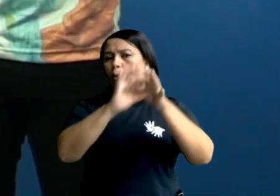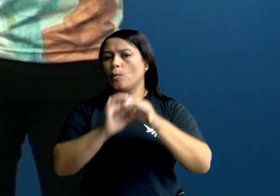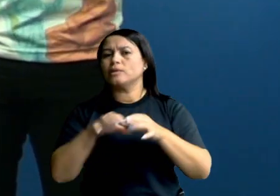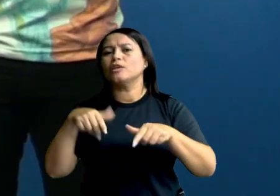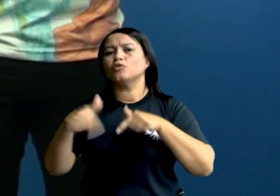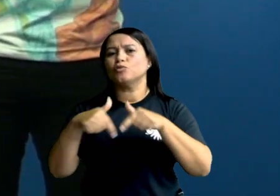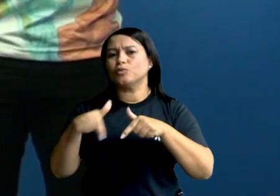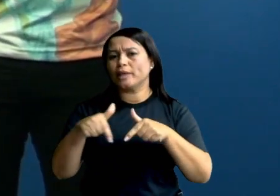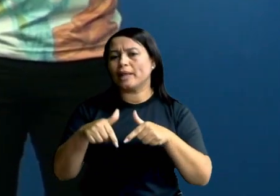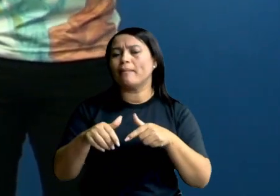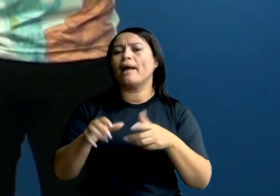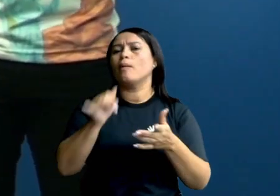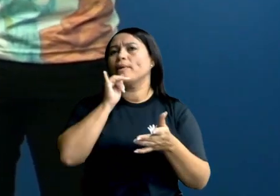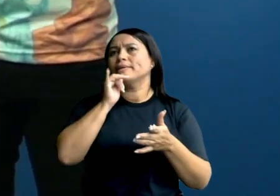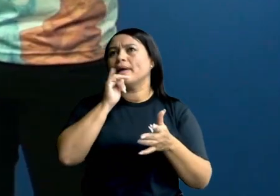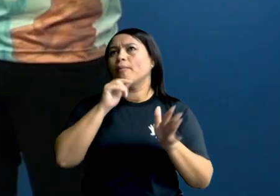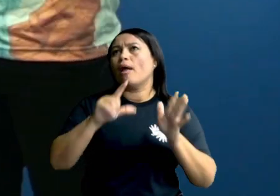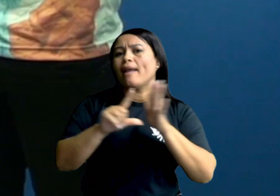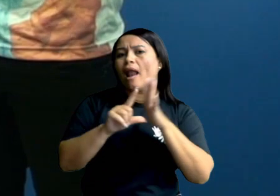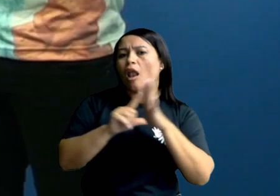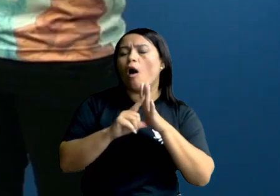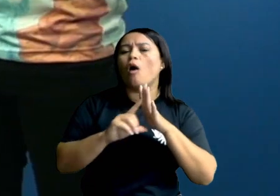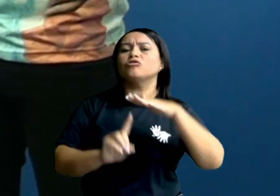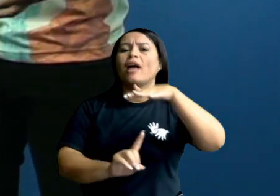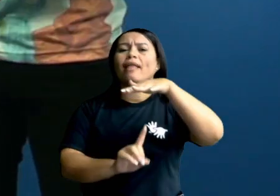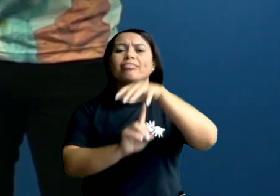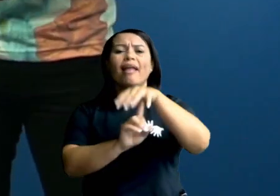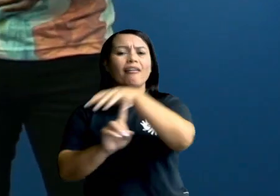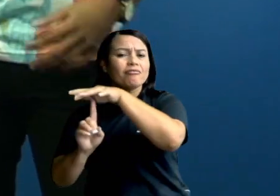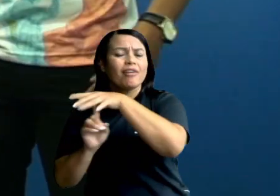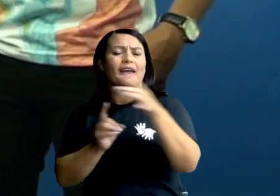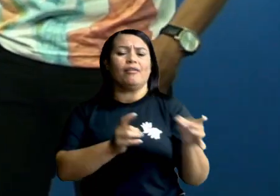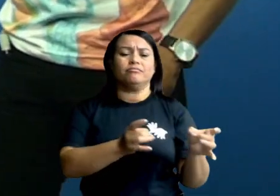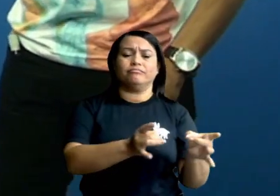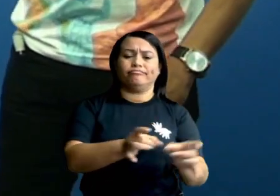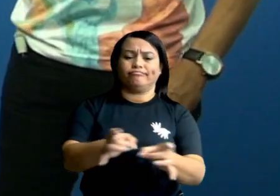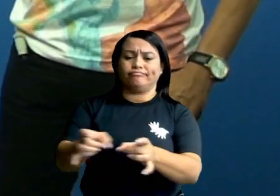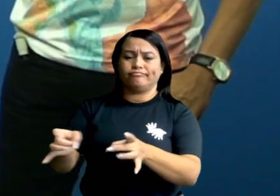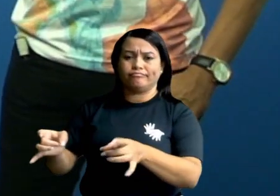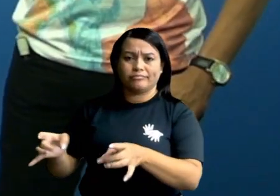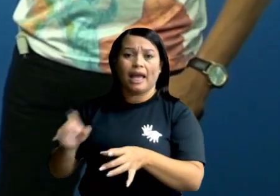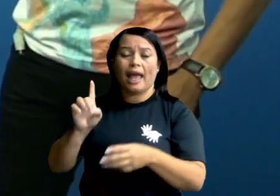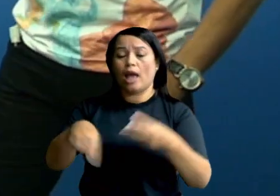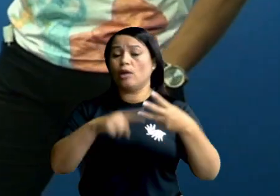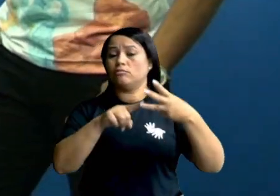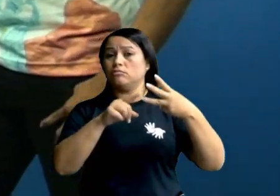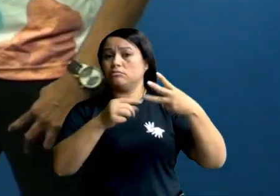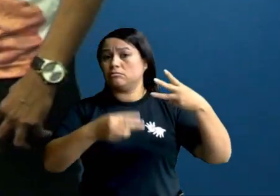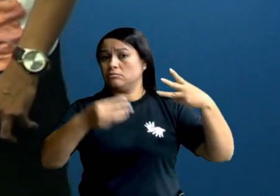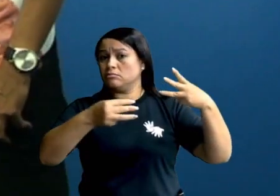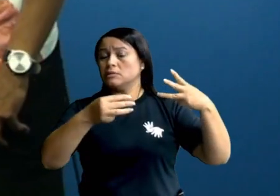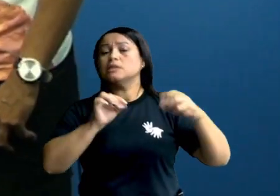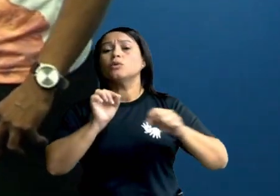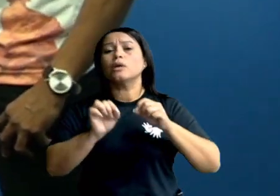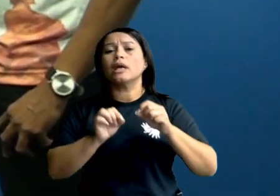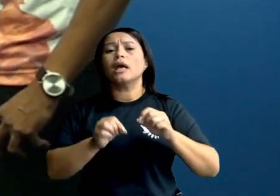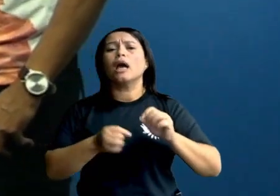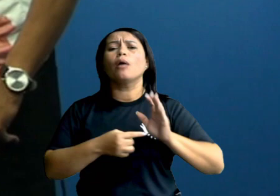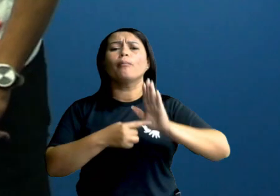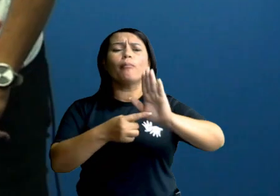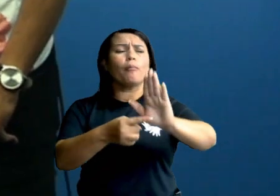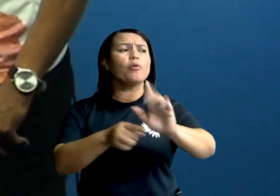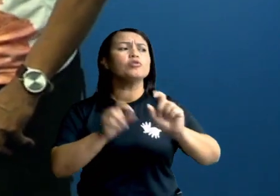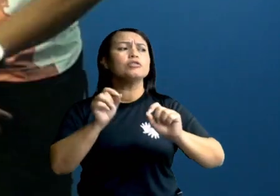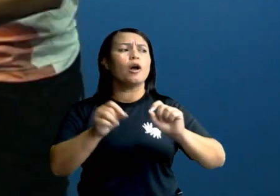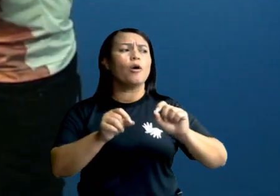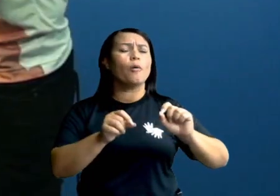banco, quem trabalha na loja, quem trabalha na feira, né? Todos esses aí estão inseridos no setor terciário. E aí o gráfico mostra